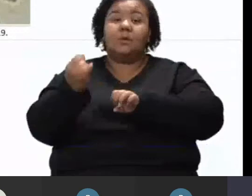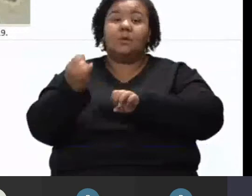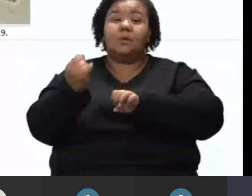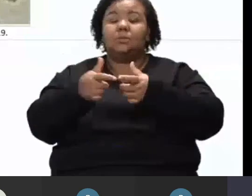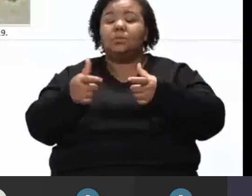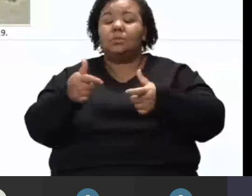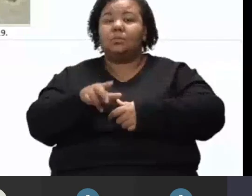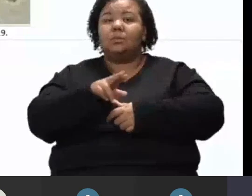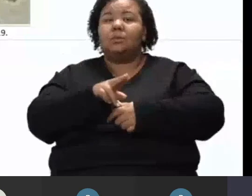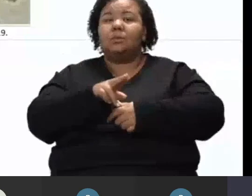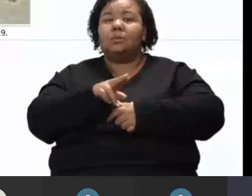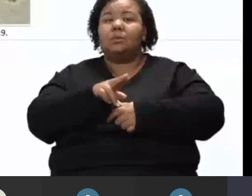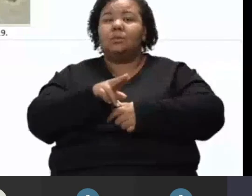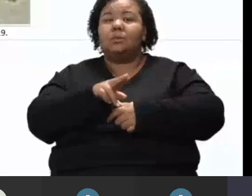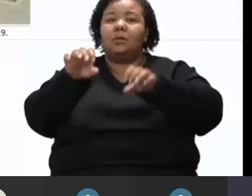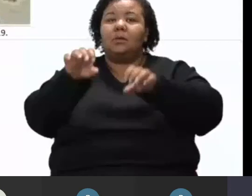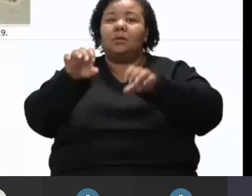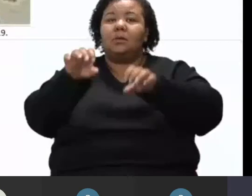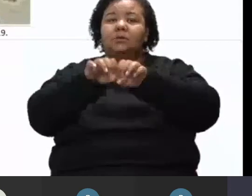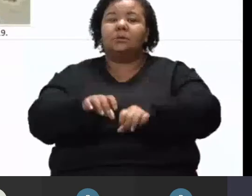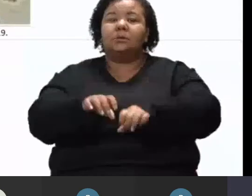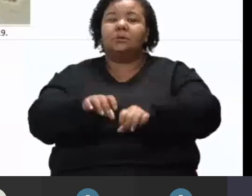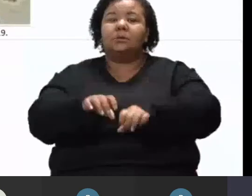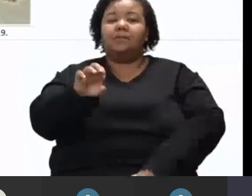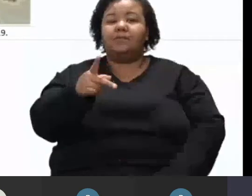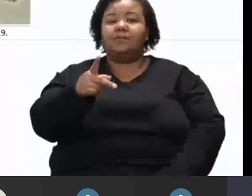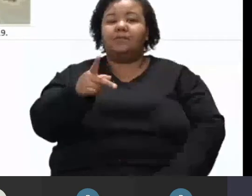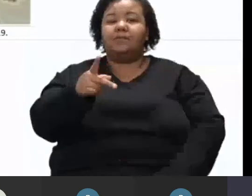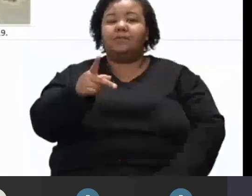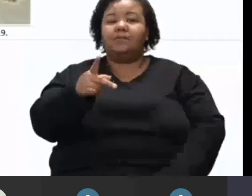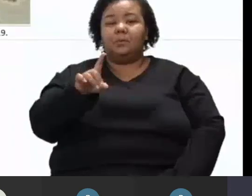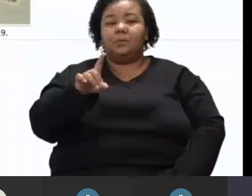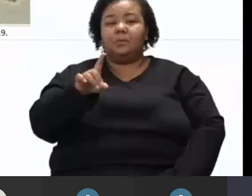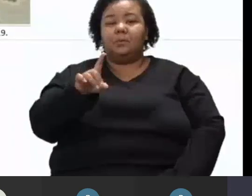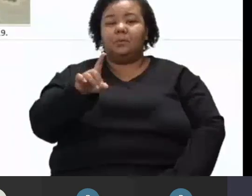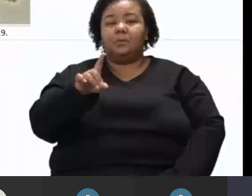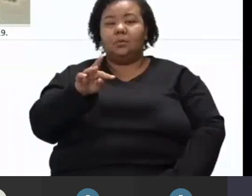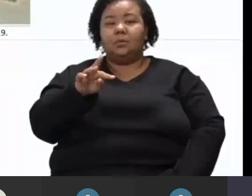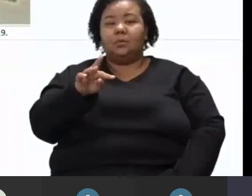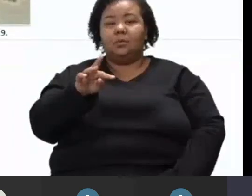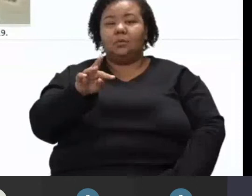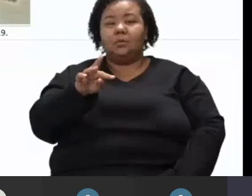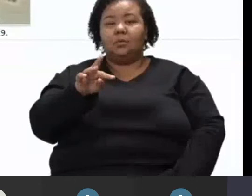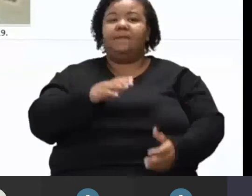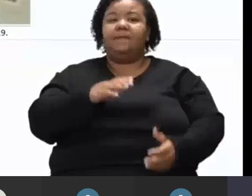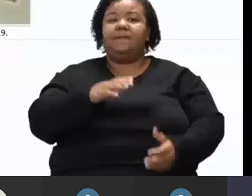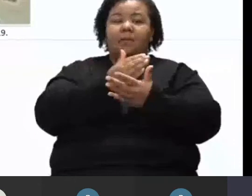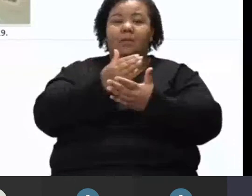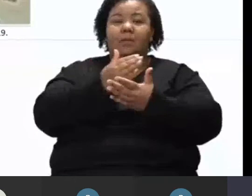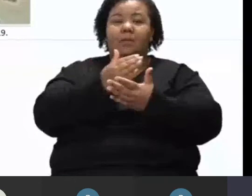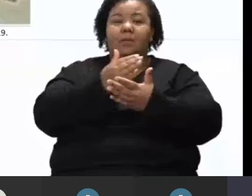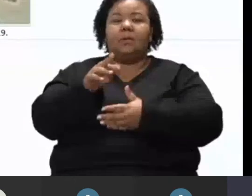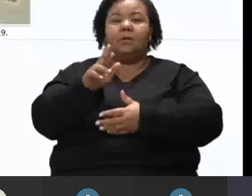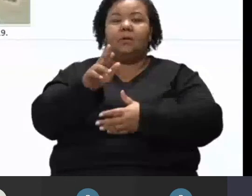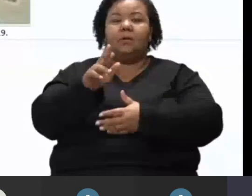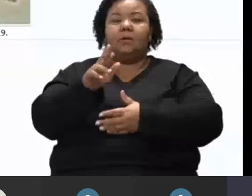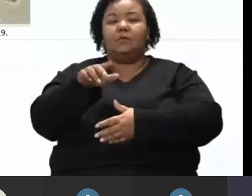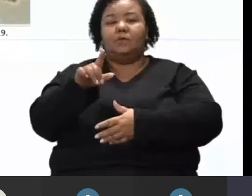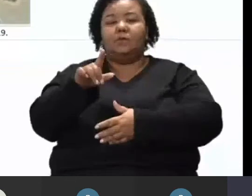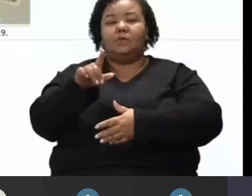são chamadas de estruturas reprodutoras. Então, basicamente, a maioria dos fungos, ele é